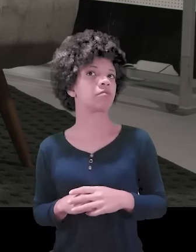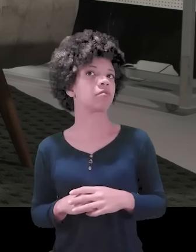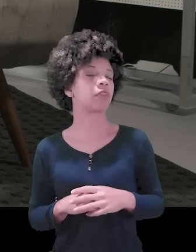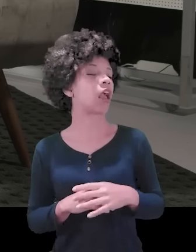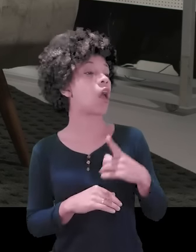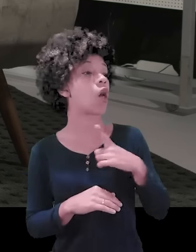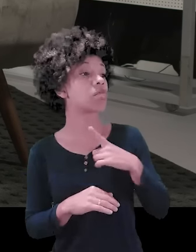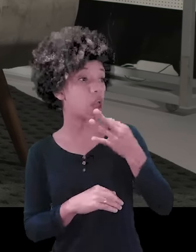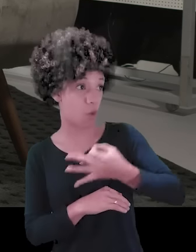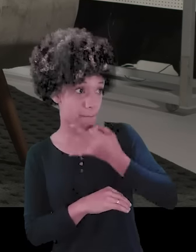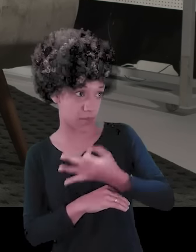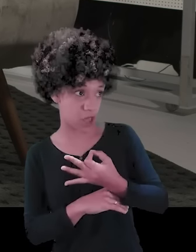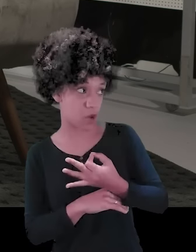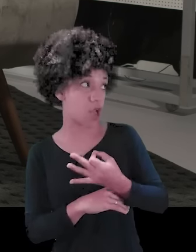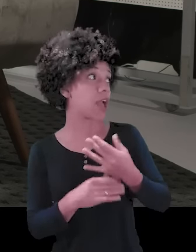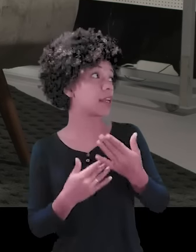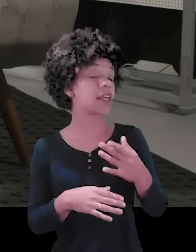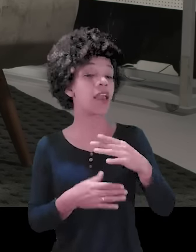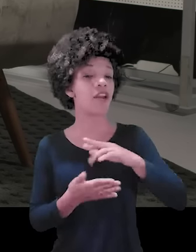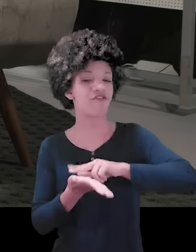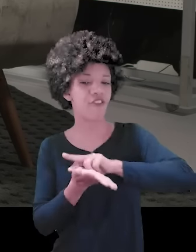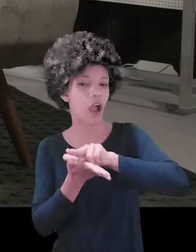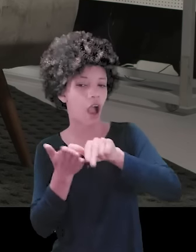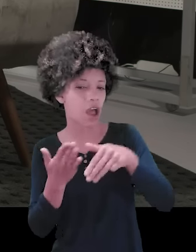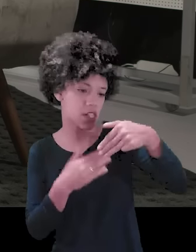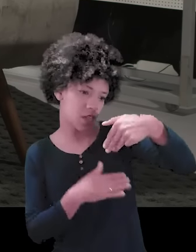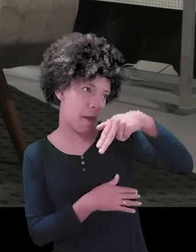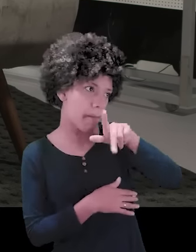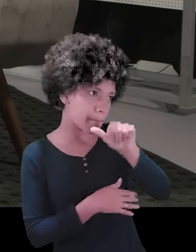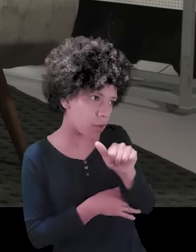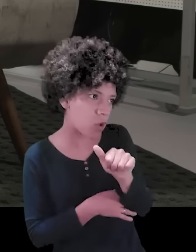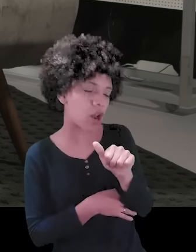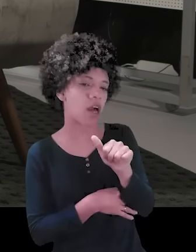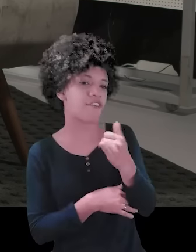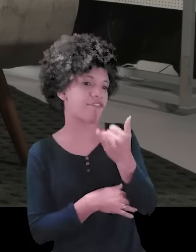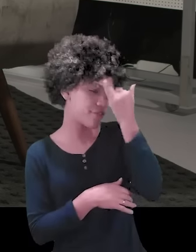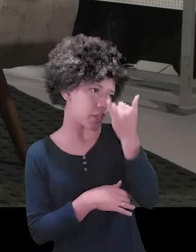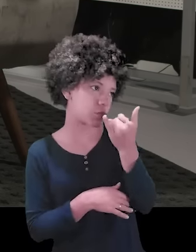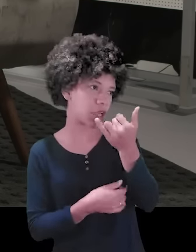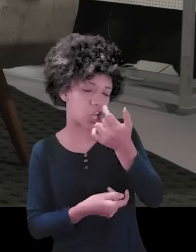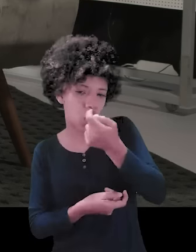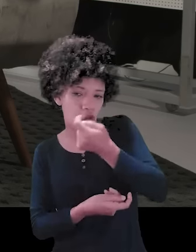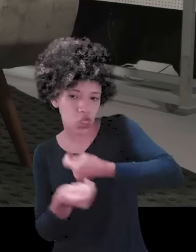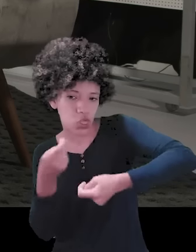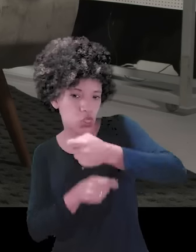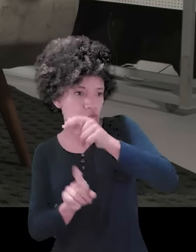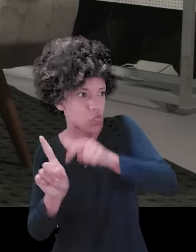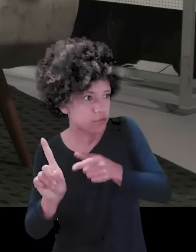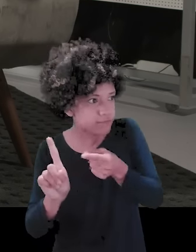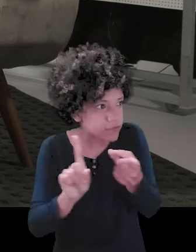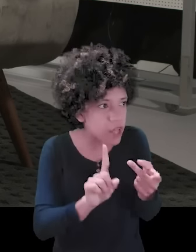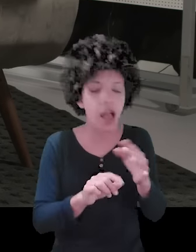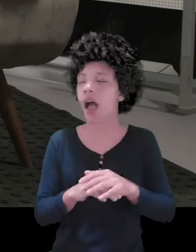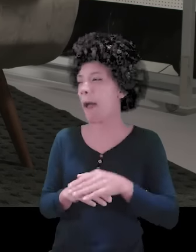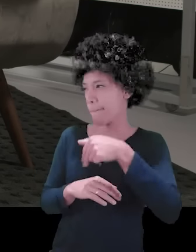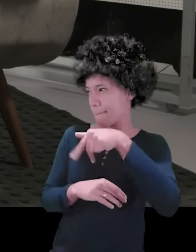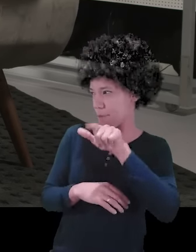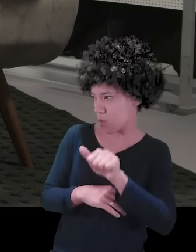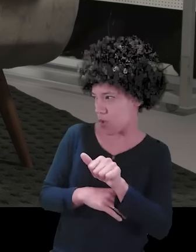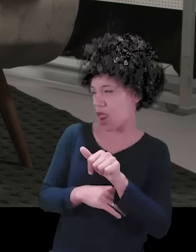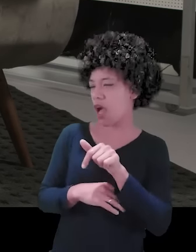eu tenho a opinião de que muitas mulas são vítimas do tráfico de pessoas mulas é aquela galera que